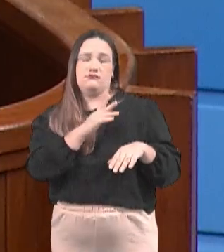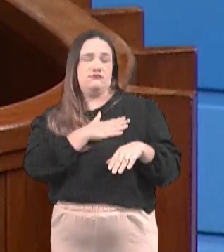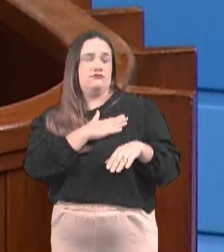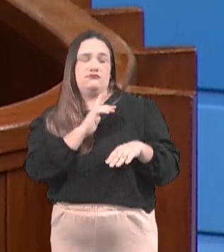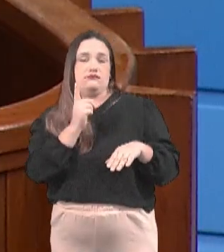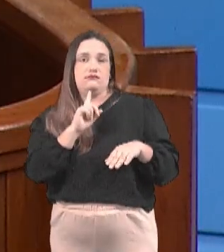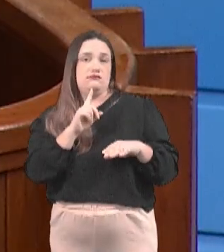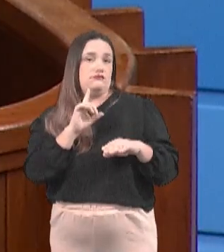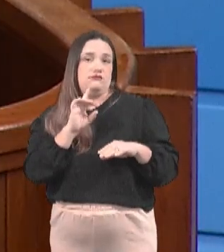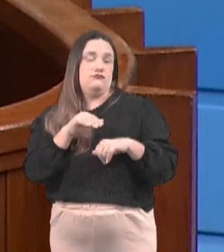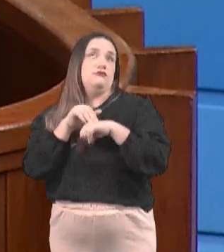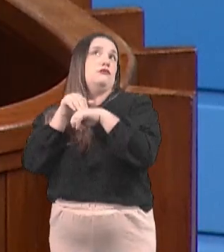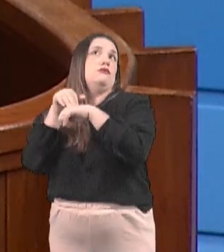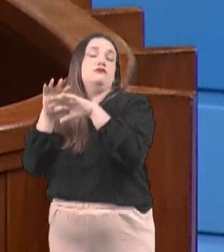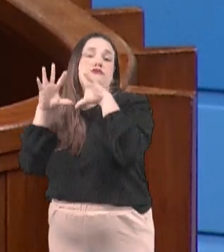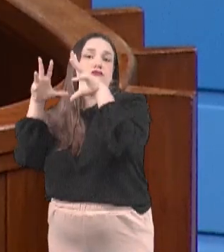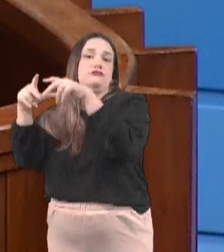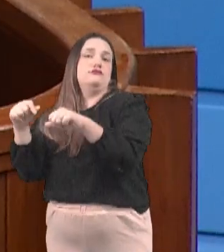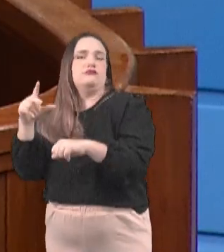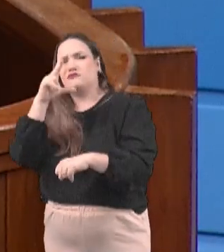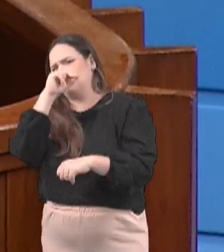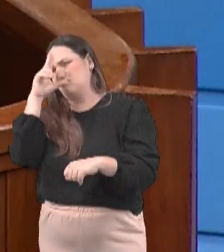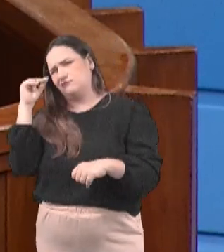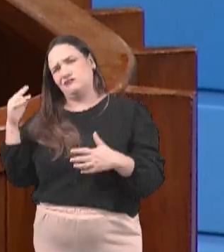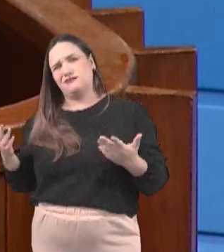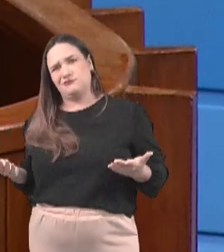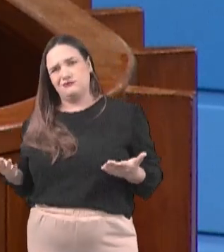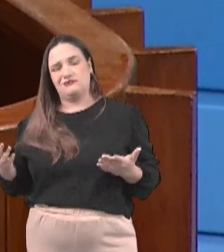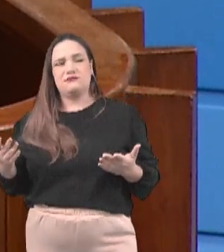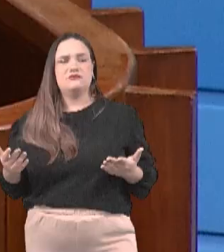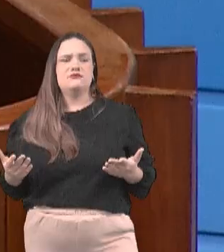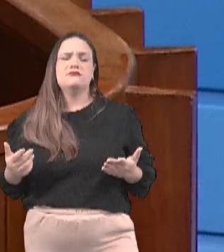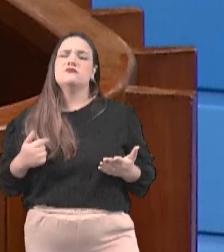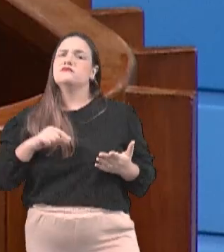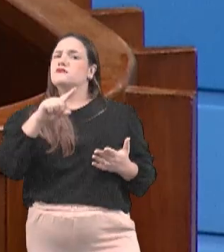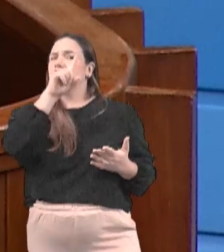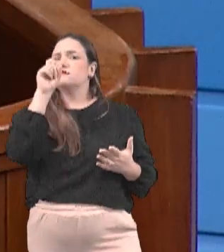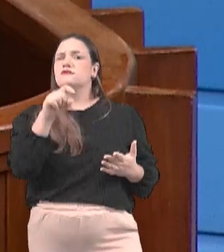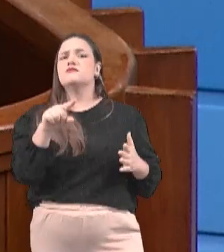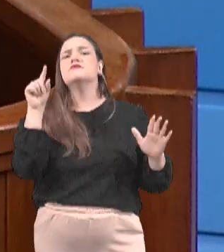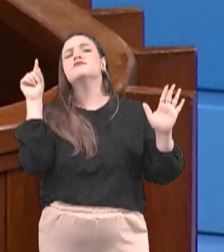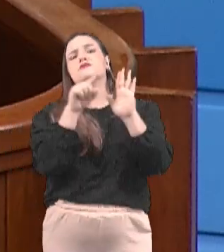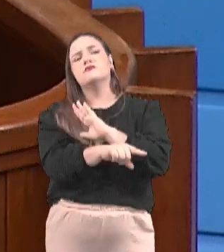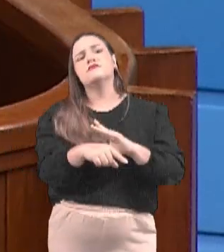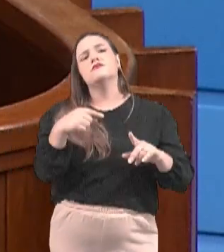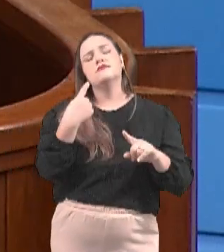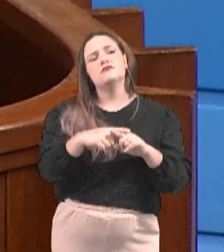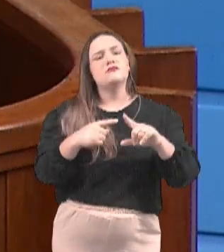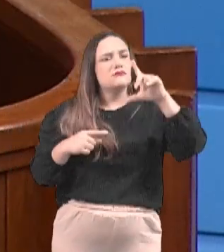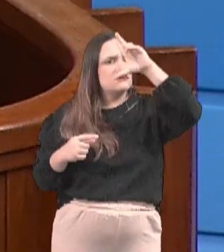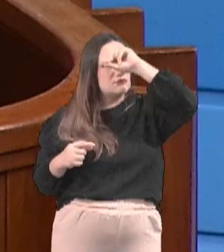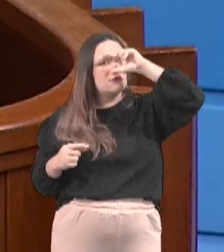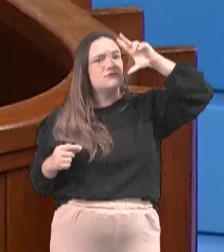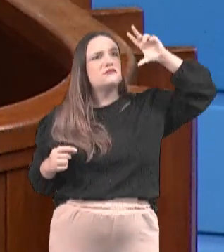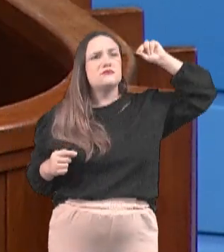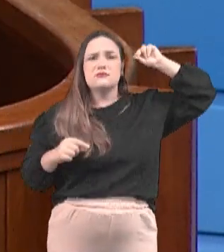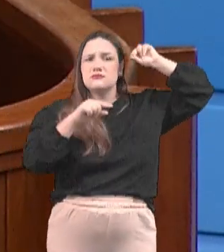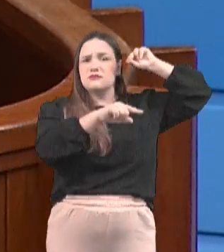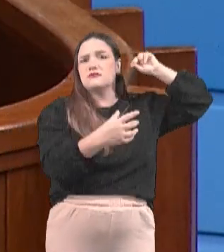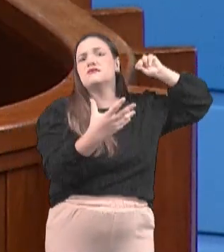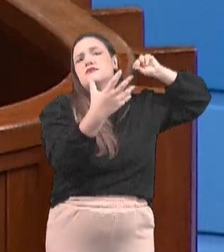municípios. Já há algum tempo, a gente vem questionando por que as prefeituras também estão